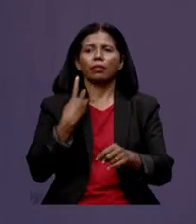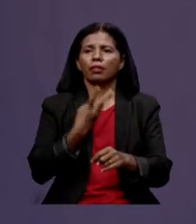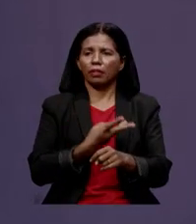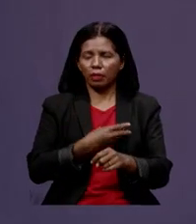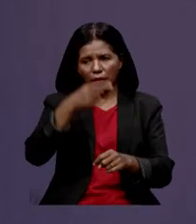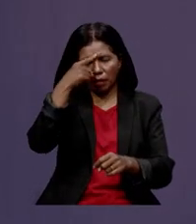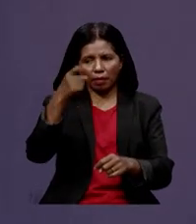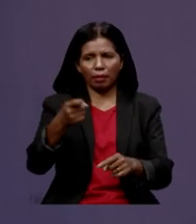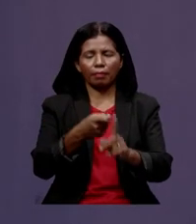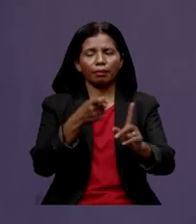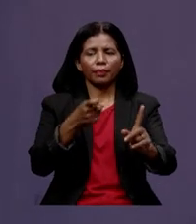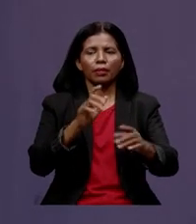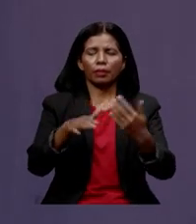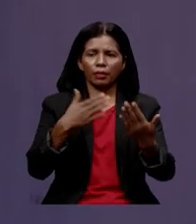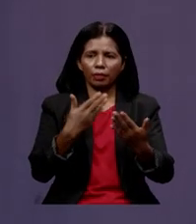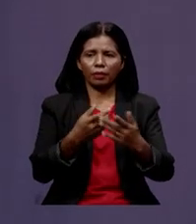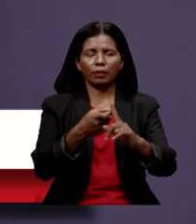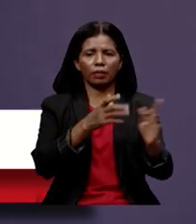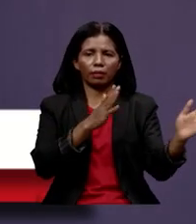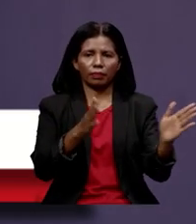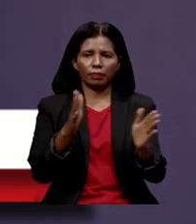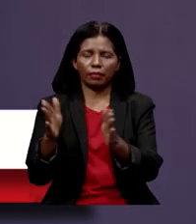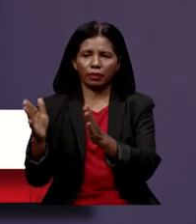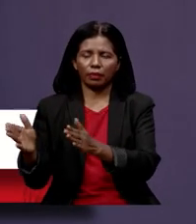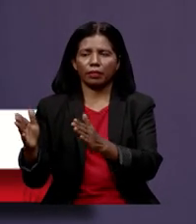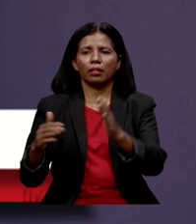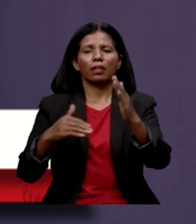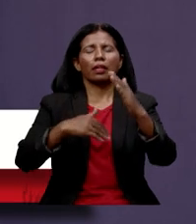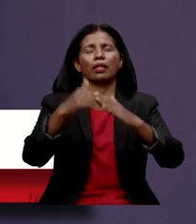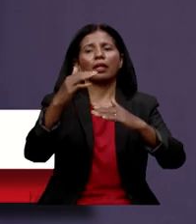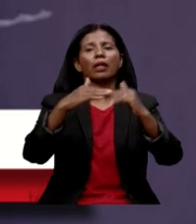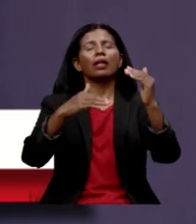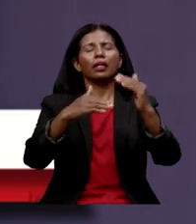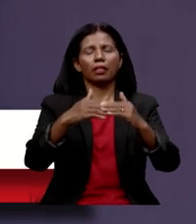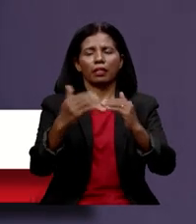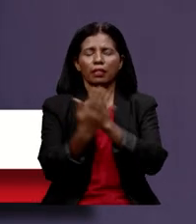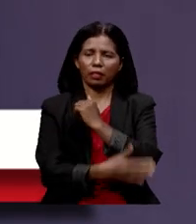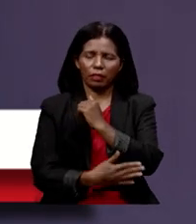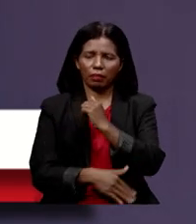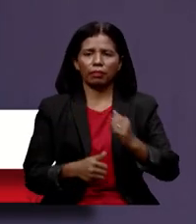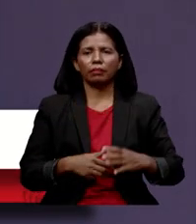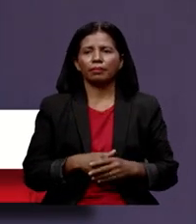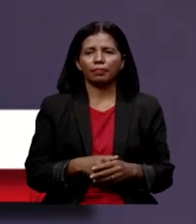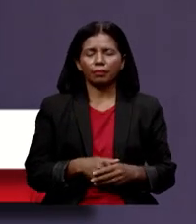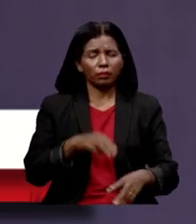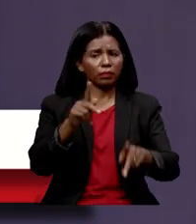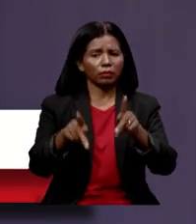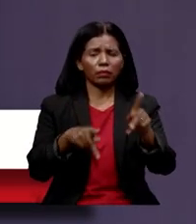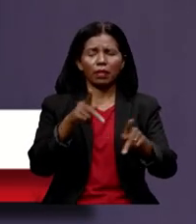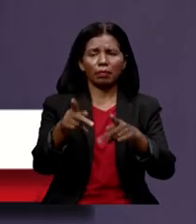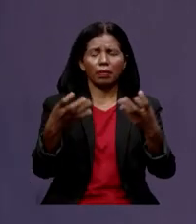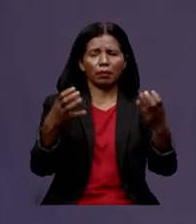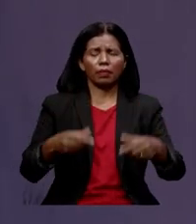é parte integrado o processo construção do Estado e construção nação. É maluco que ele vê mais